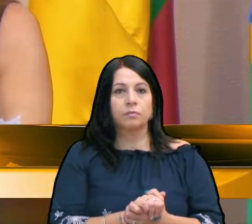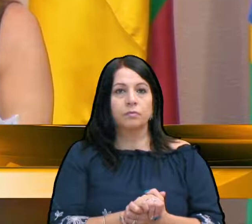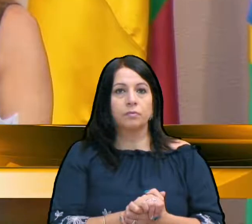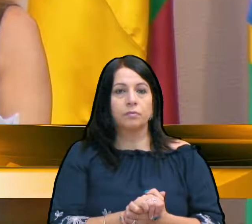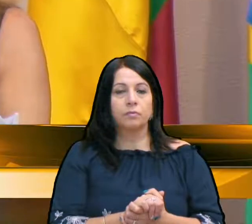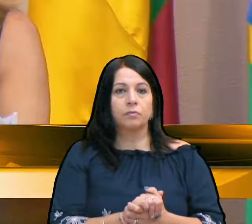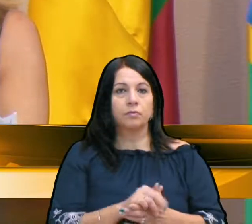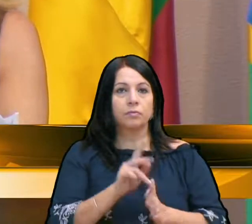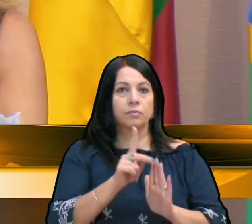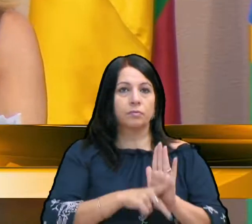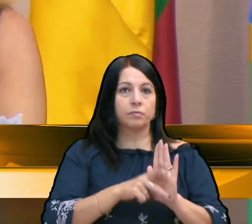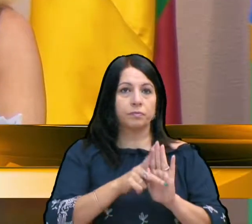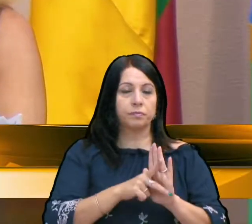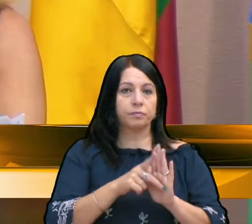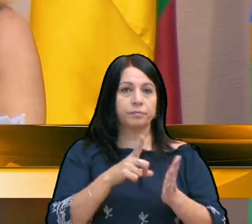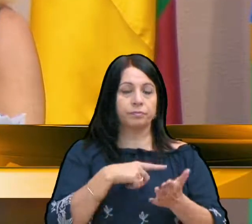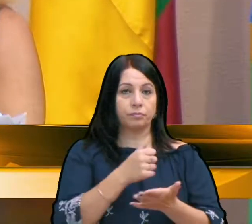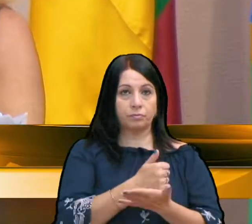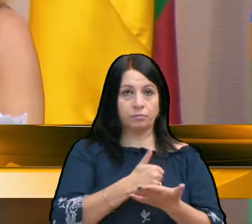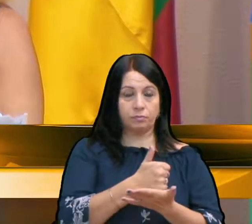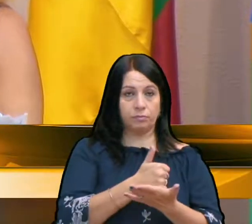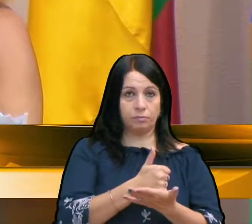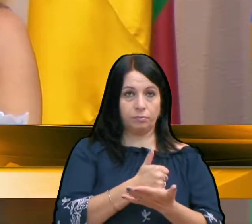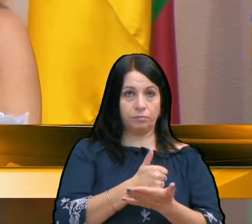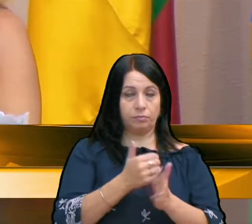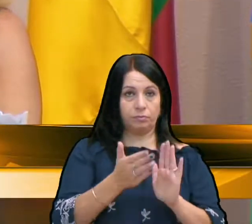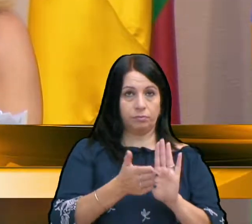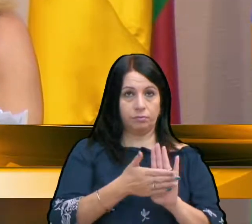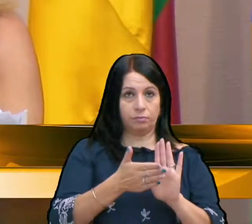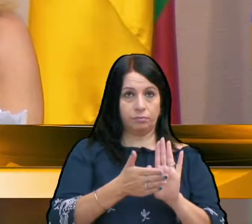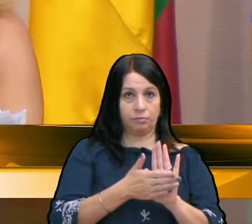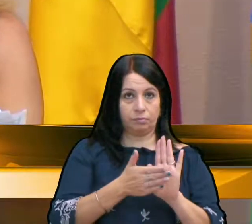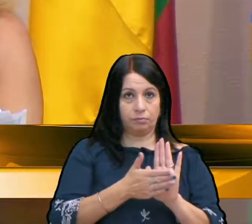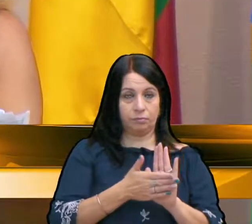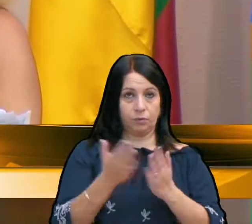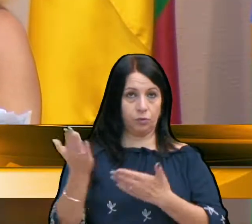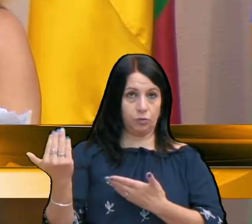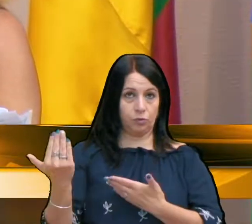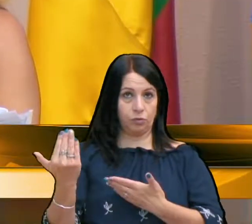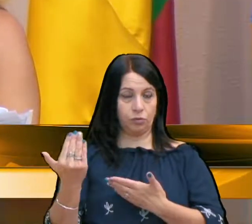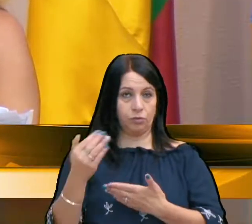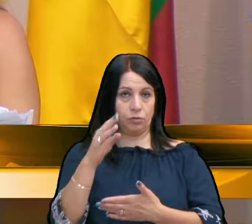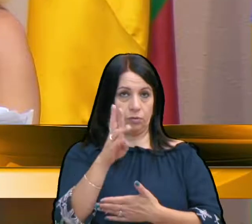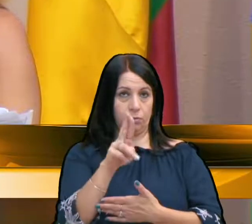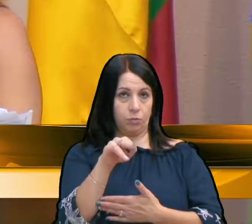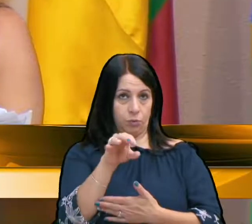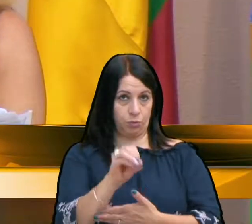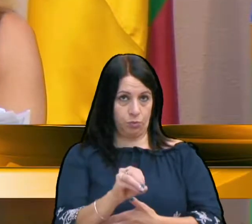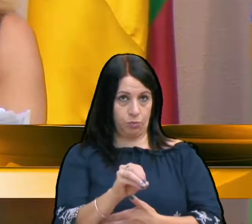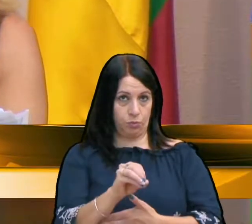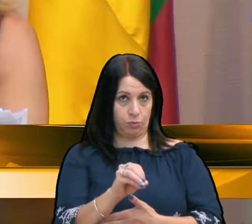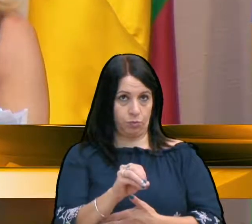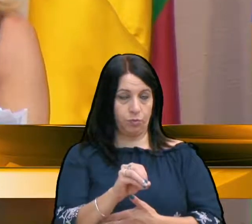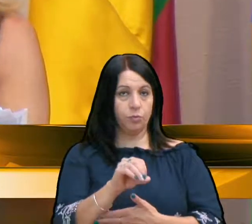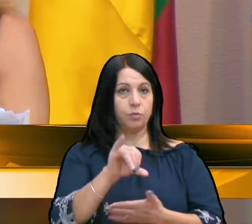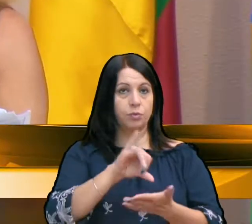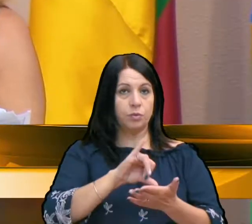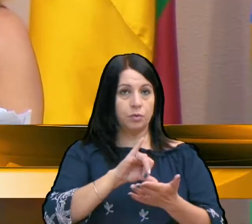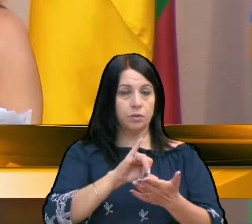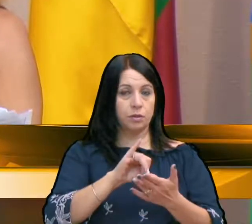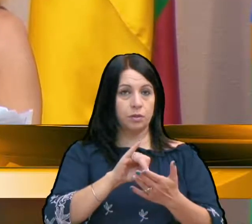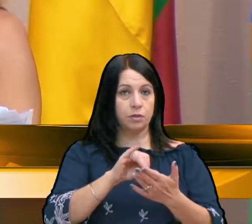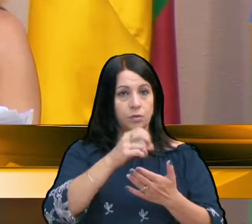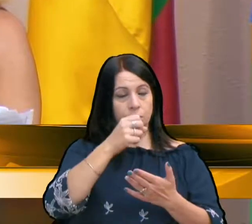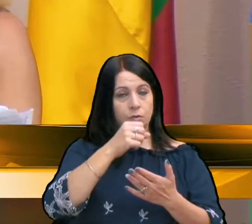este projeto ele foi baseado na proposta do jovem parlamentar Bruno Loschiavo, do Centro Universitário